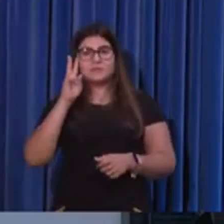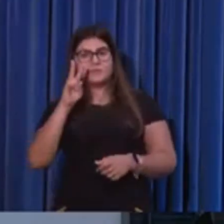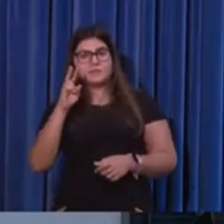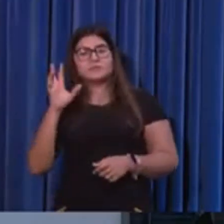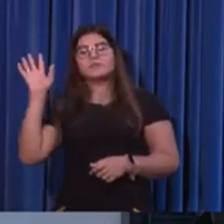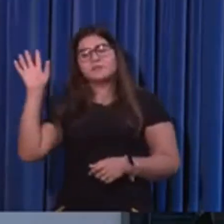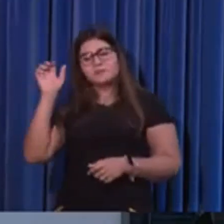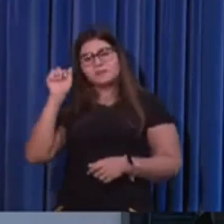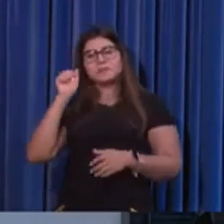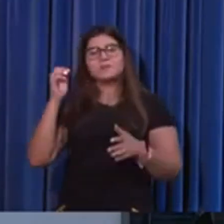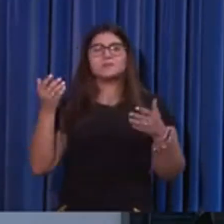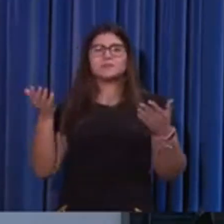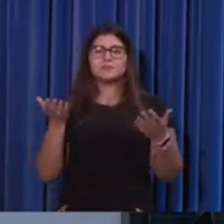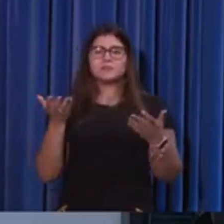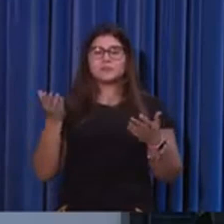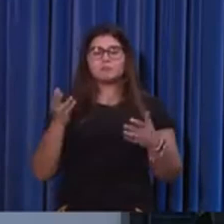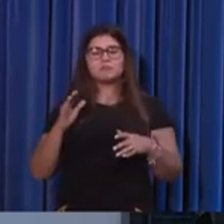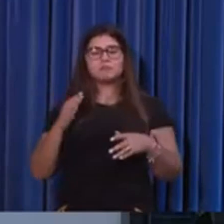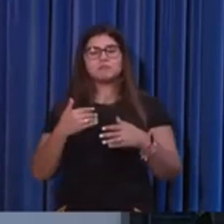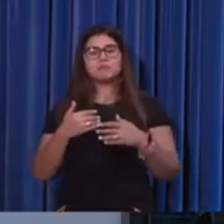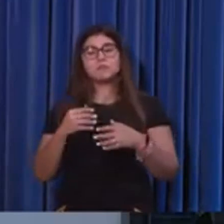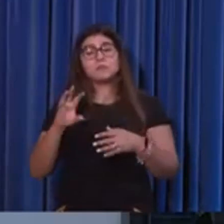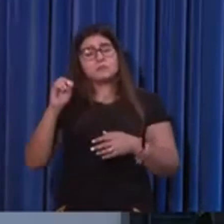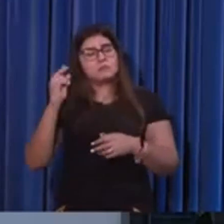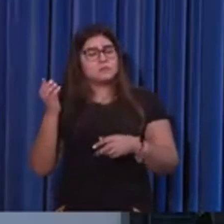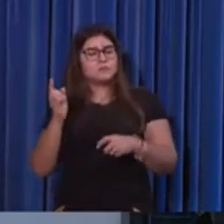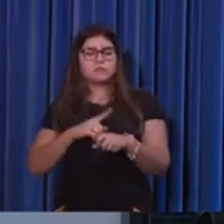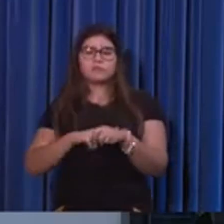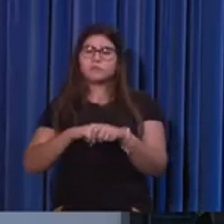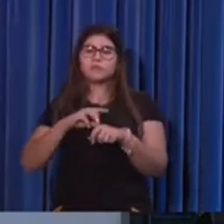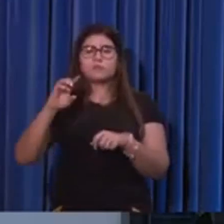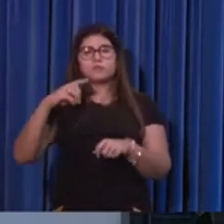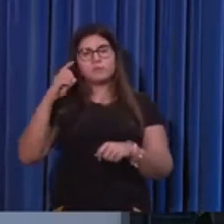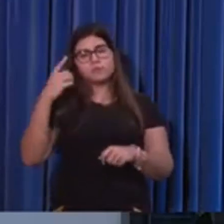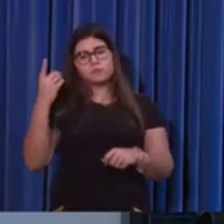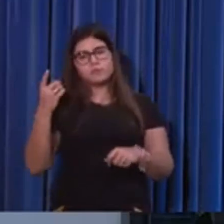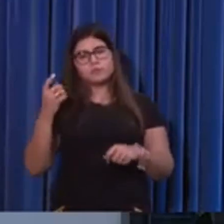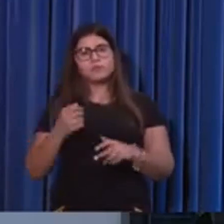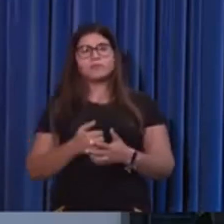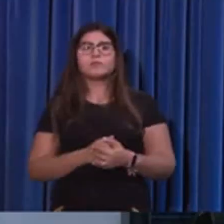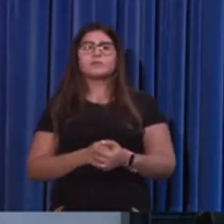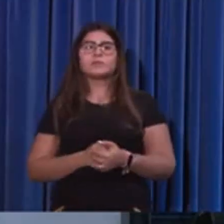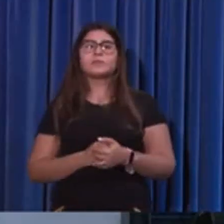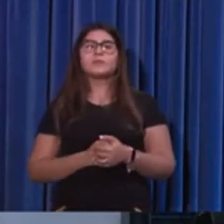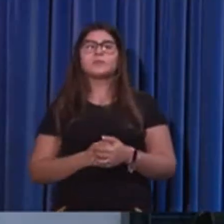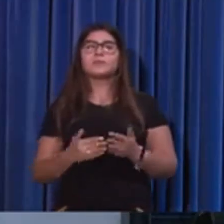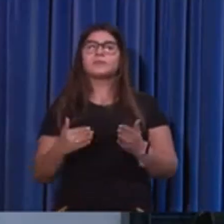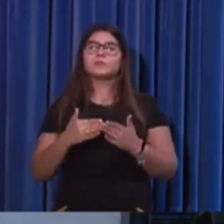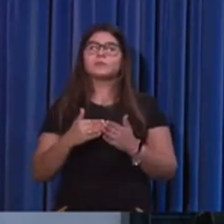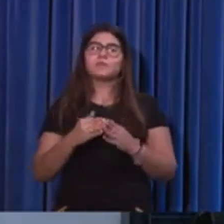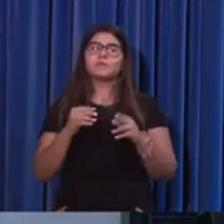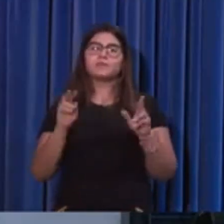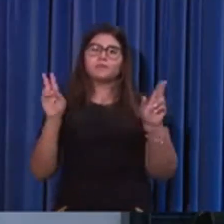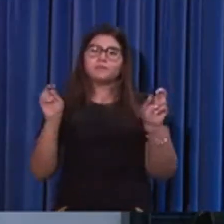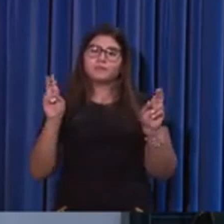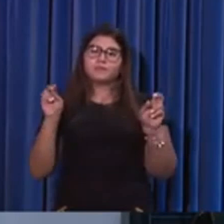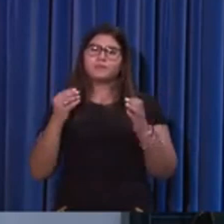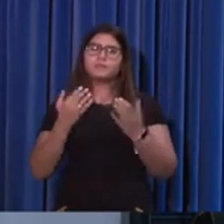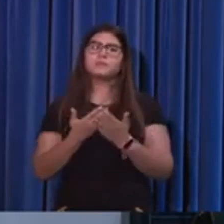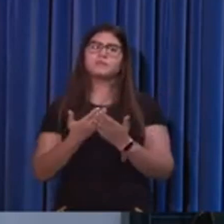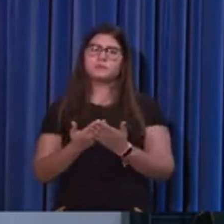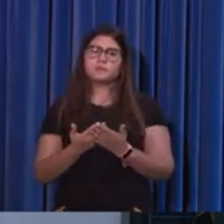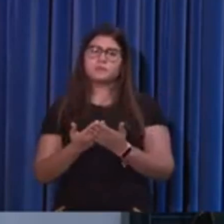que também, em outro momento, poderá ter acesso a essa pregação. Chegamos então ao último estudo de Malaquias, já